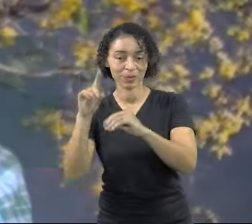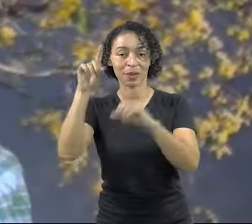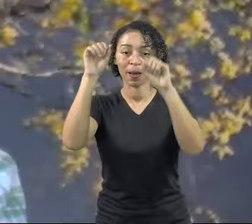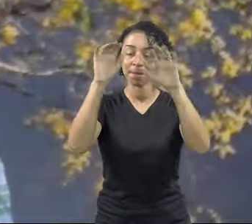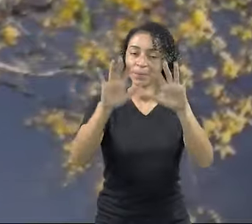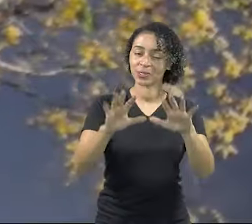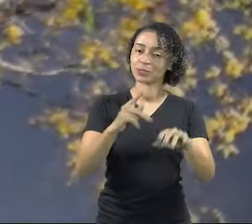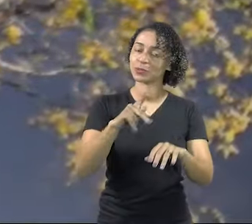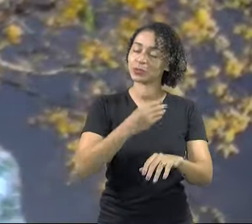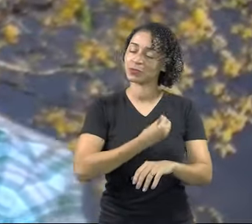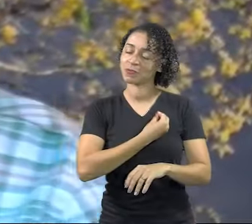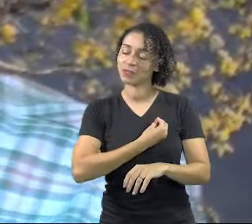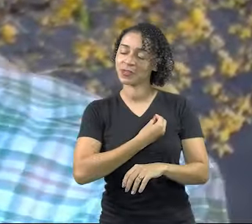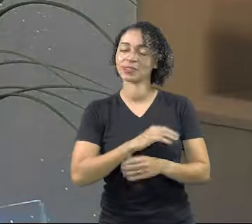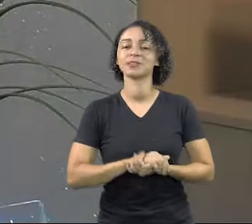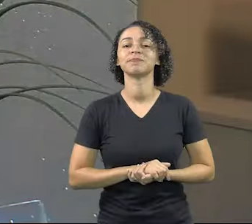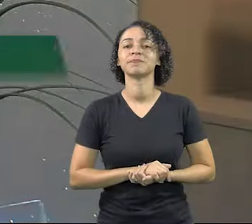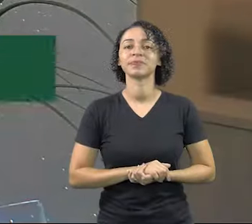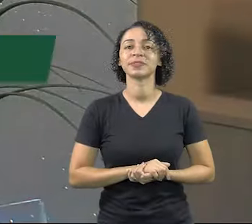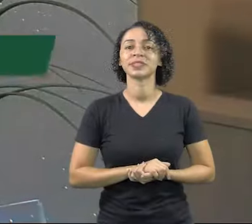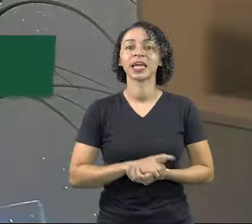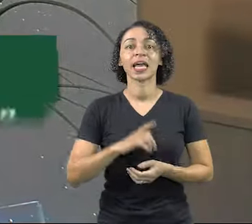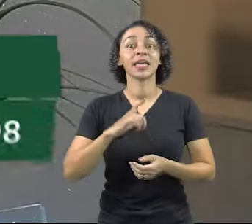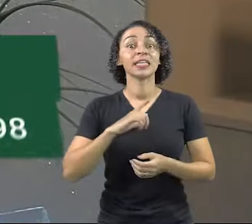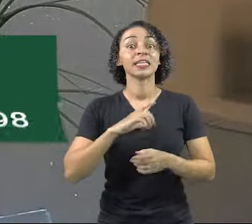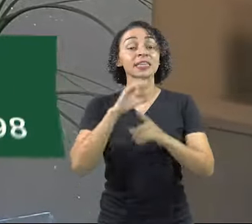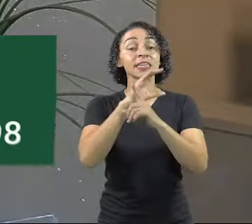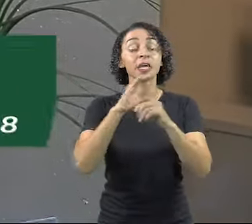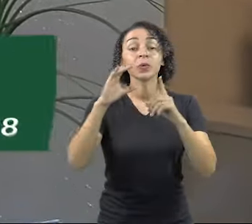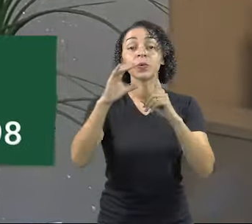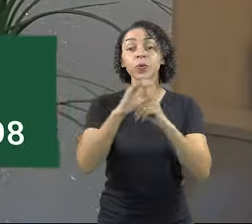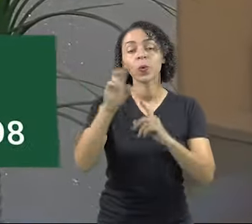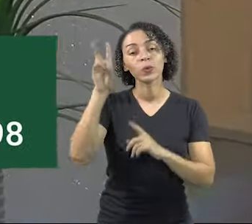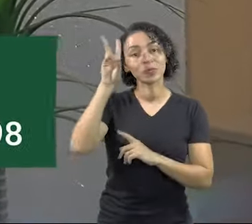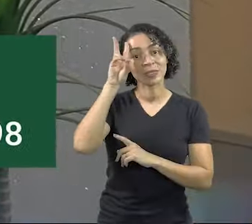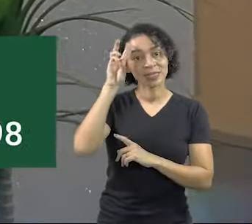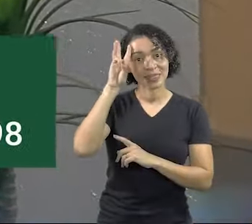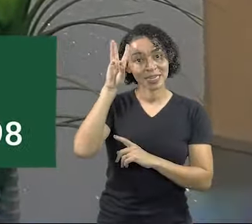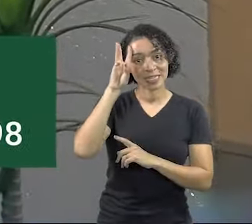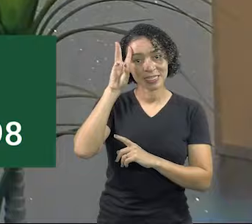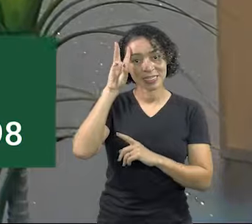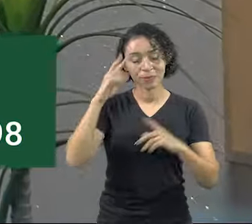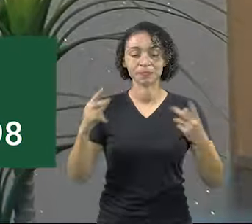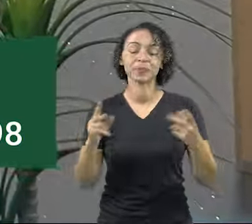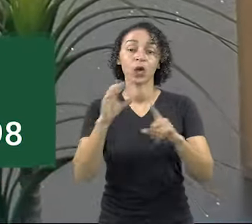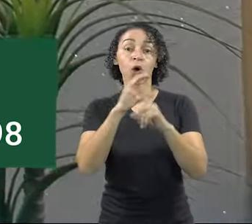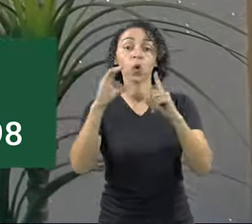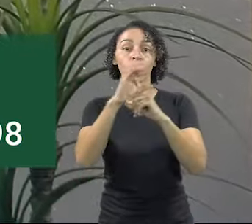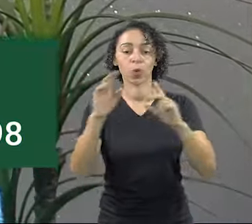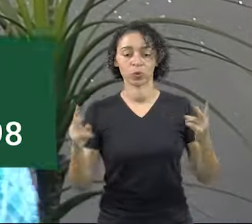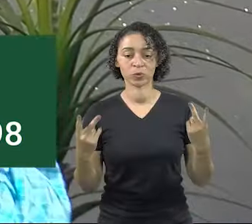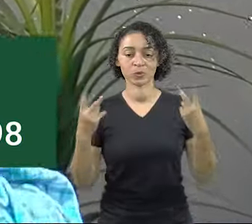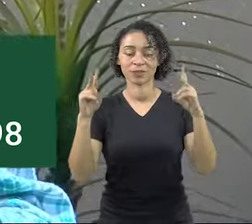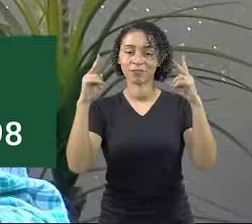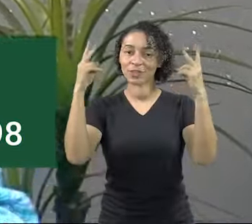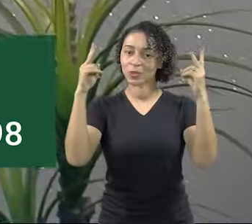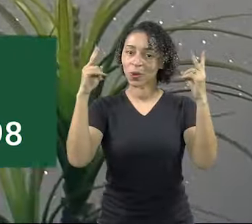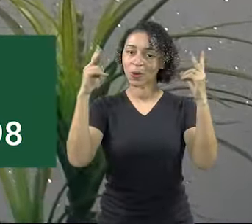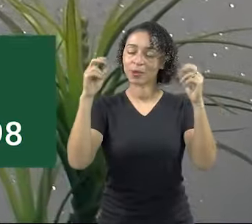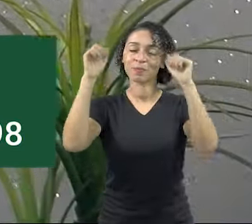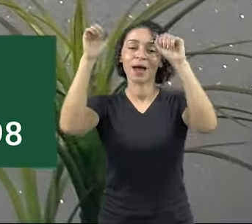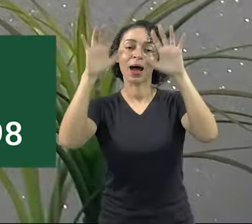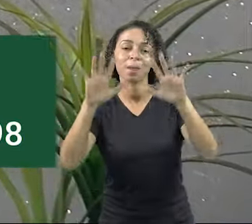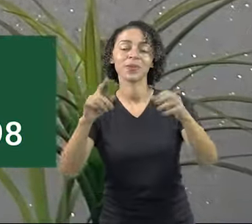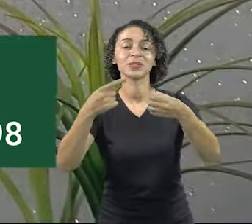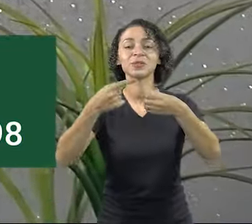para abençoar a sua vida ah nós temos uma campanha linda no culto da vitória o culto da vitória é um culto para